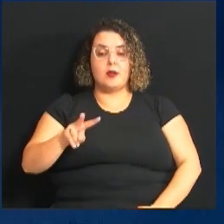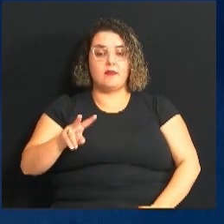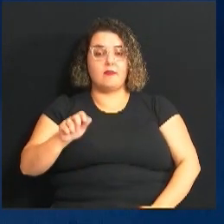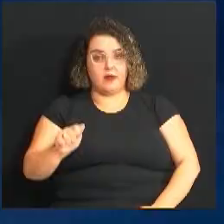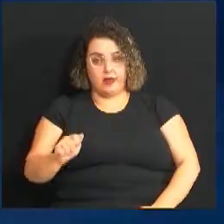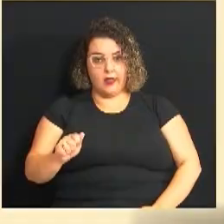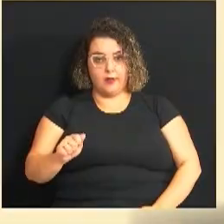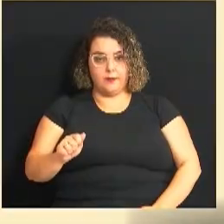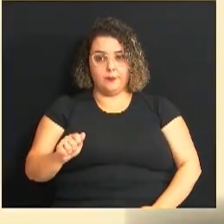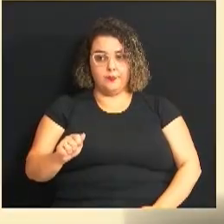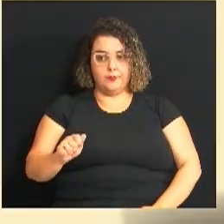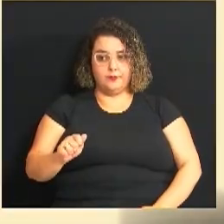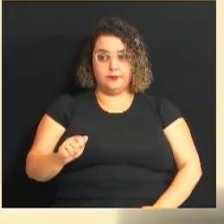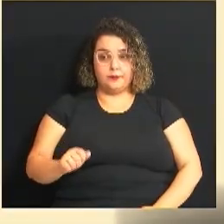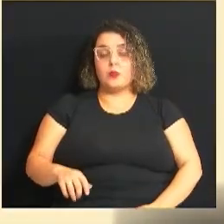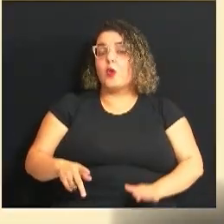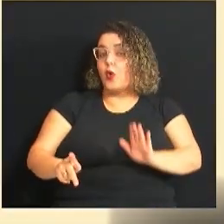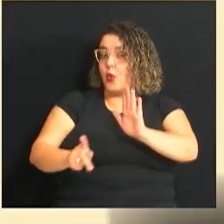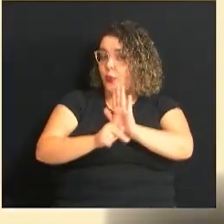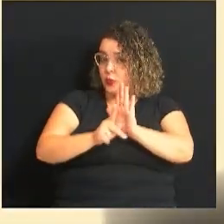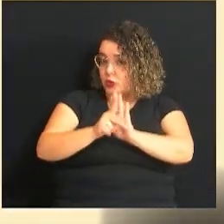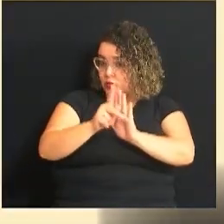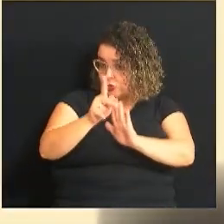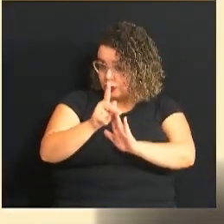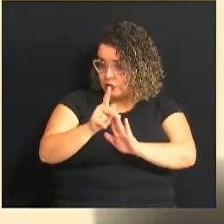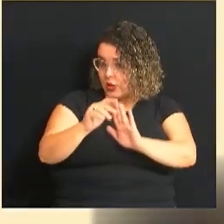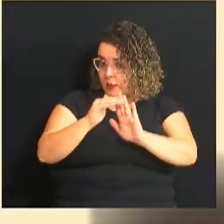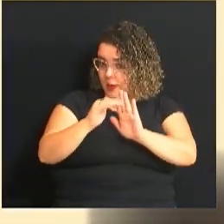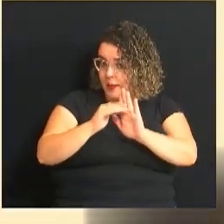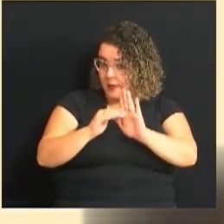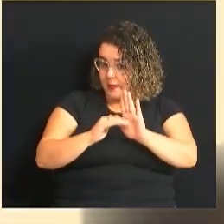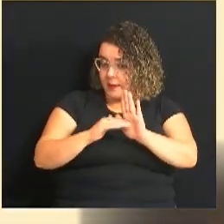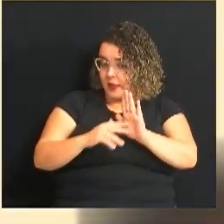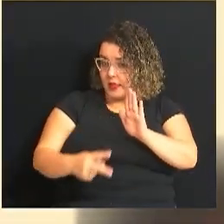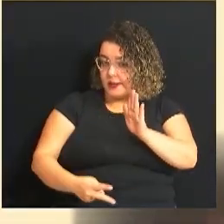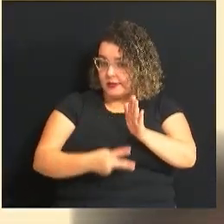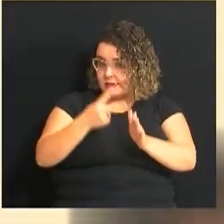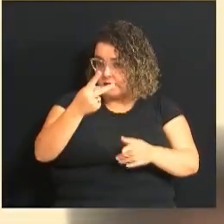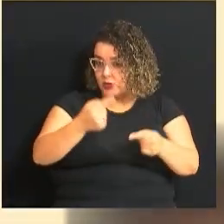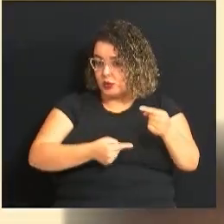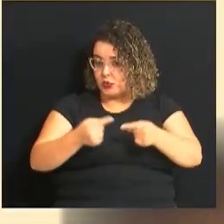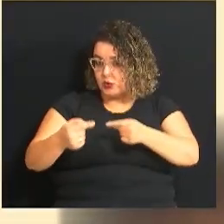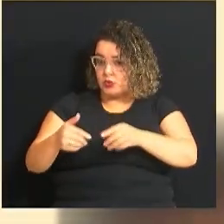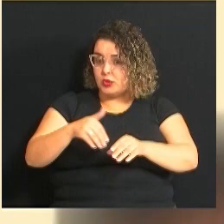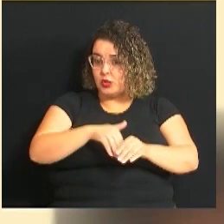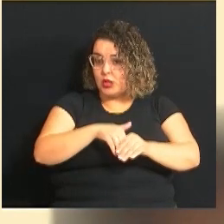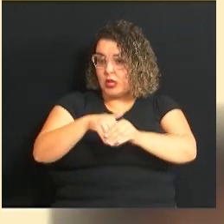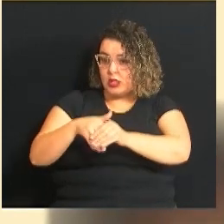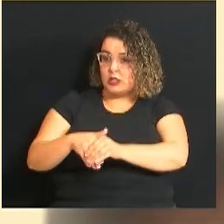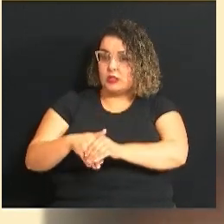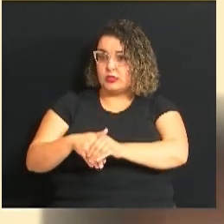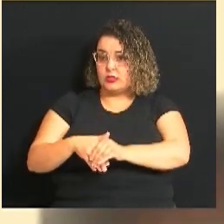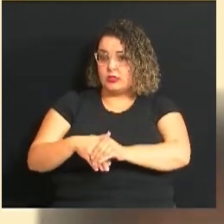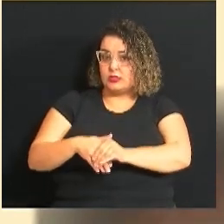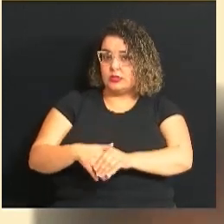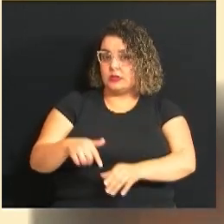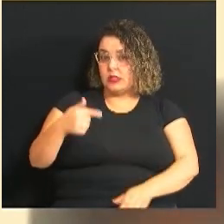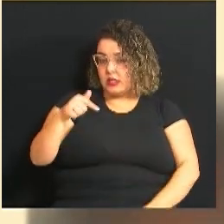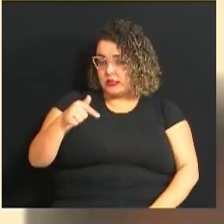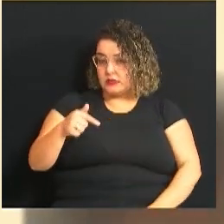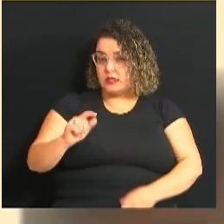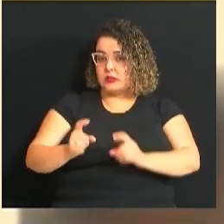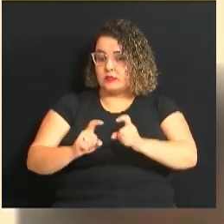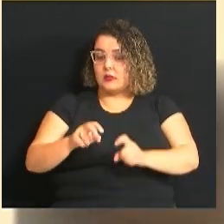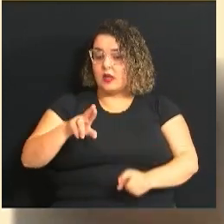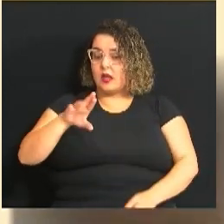o IPVA o projeto esteve na pauta em segundo turno de discussão e votação da sétima reunião ordinária